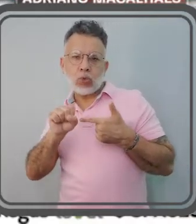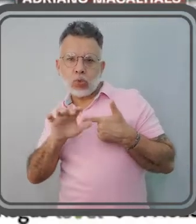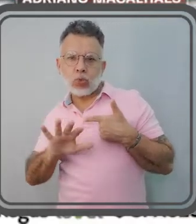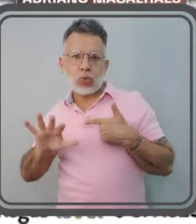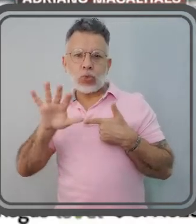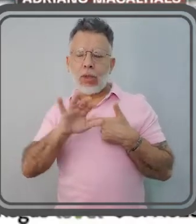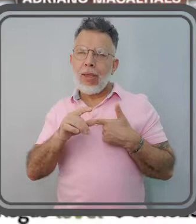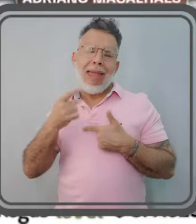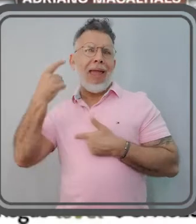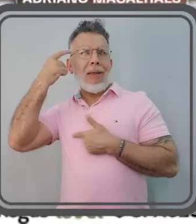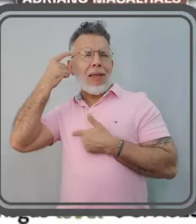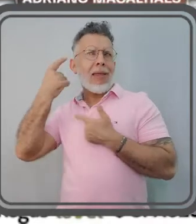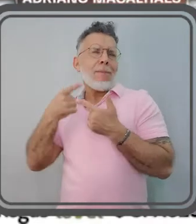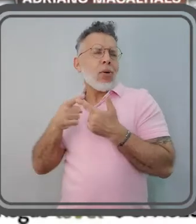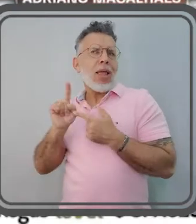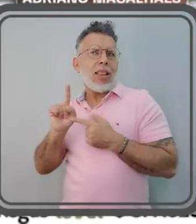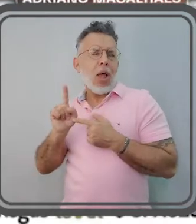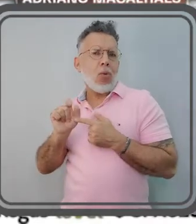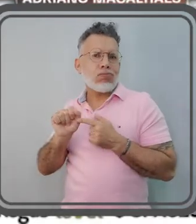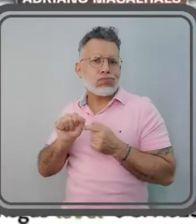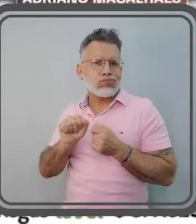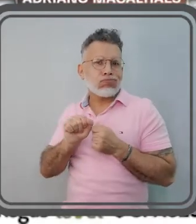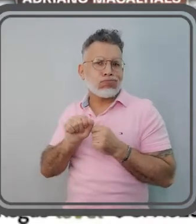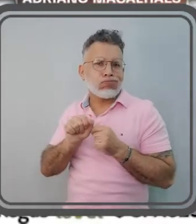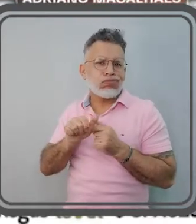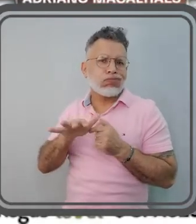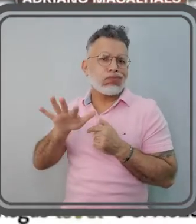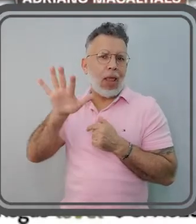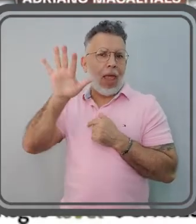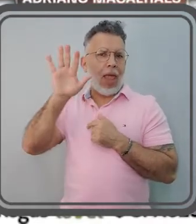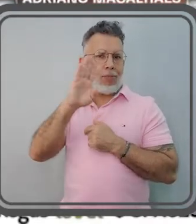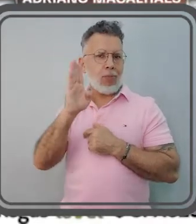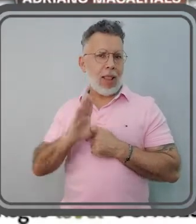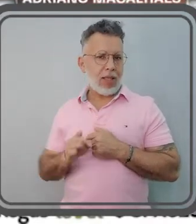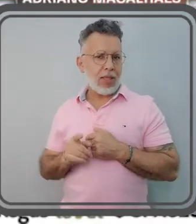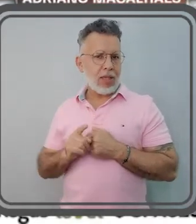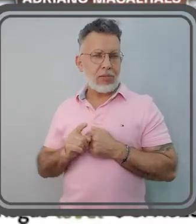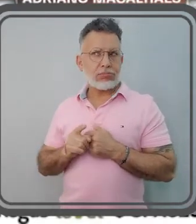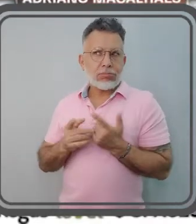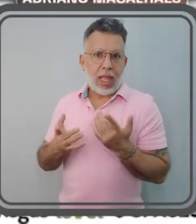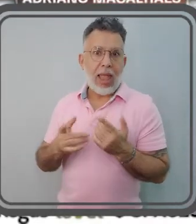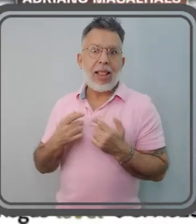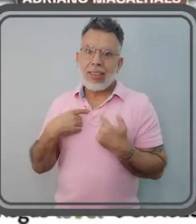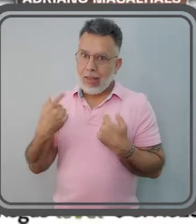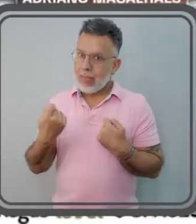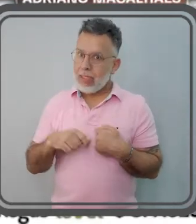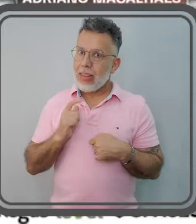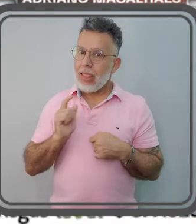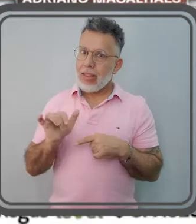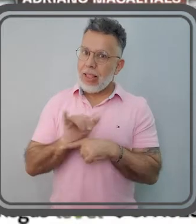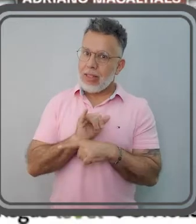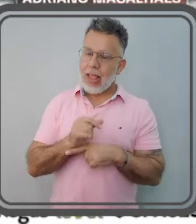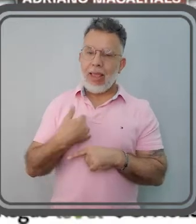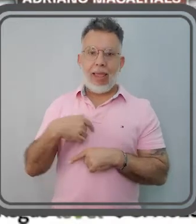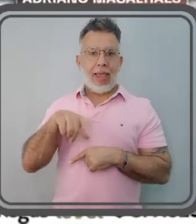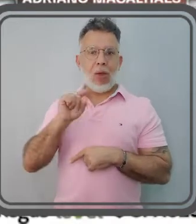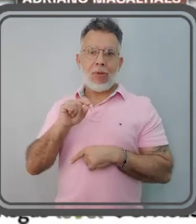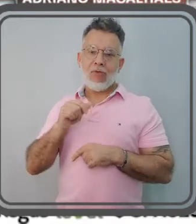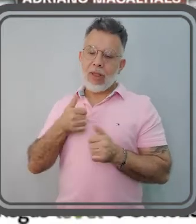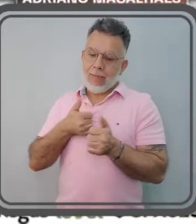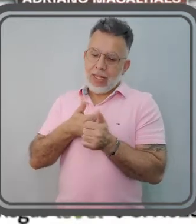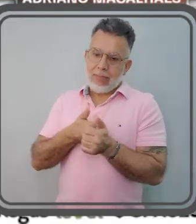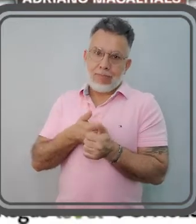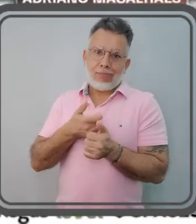não tem nada de errado, é muito mais a questão de estratégia mesmo. Eu prefiro ficar mais próximo do franqueado, eu prefiro fazer uma expansão ali a